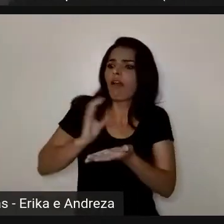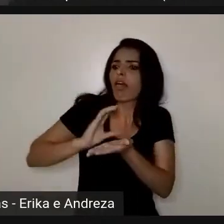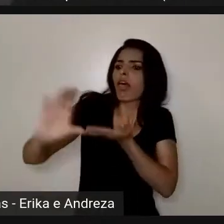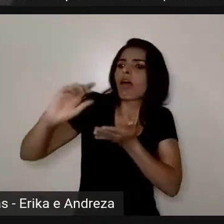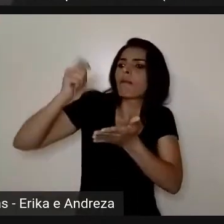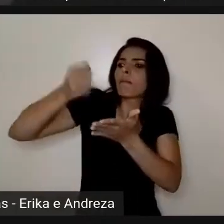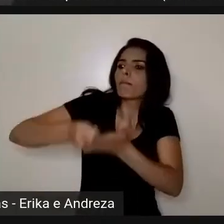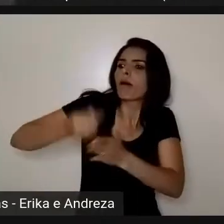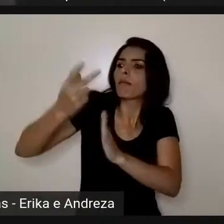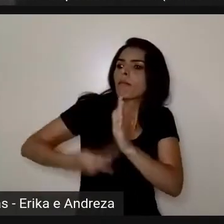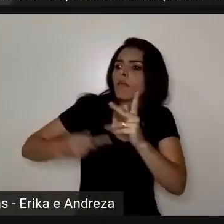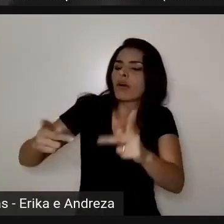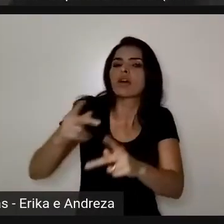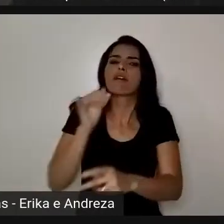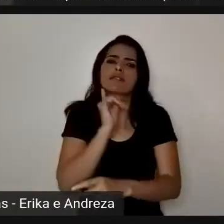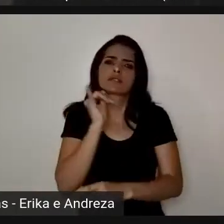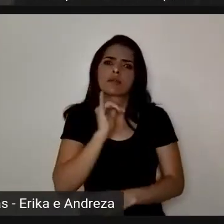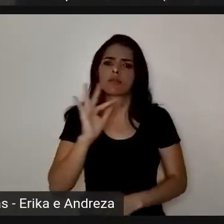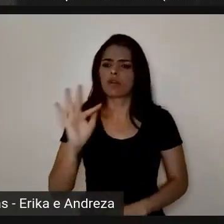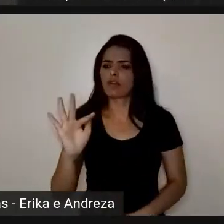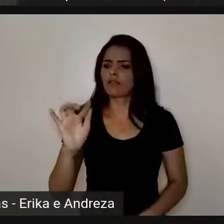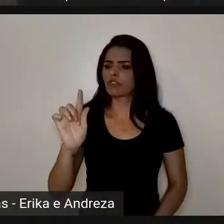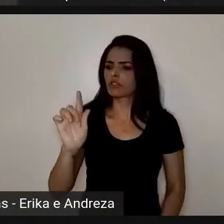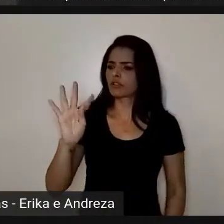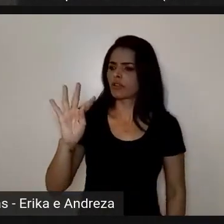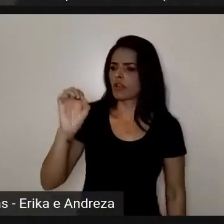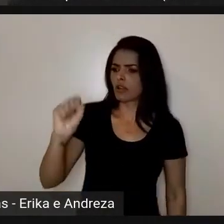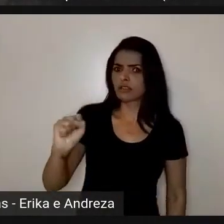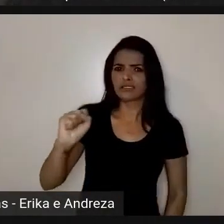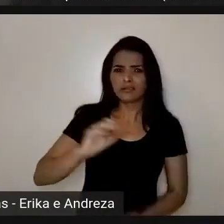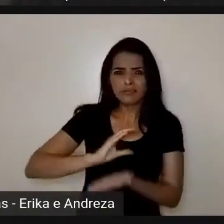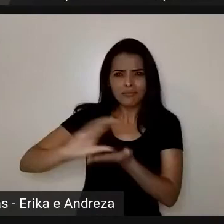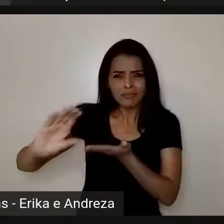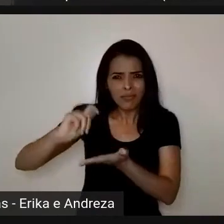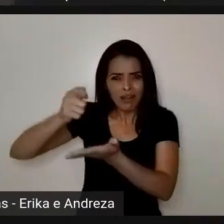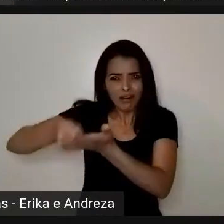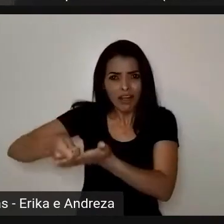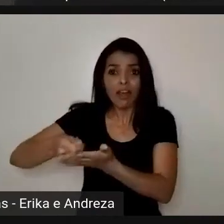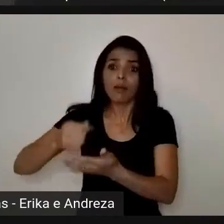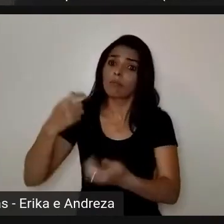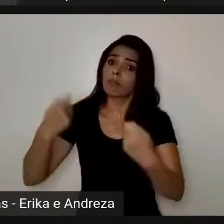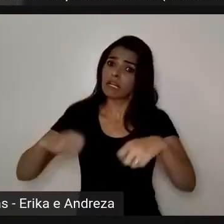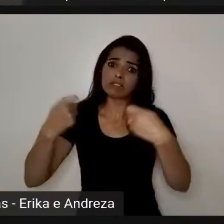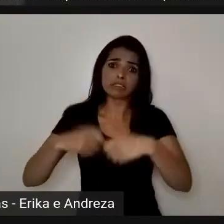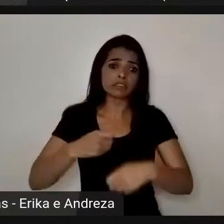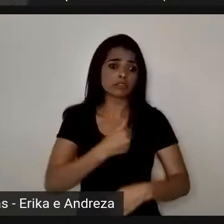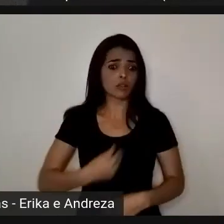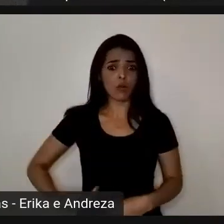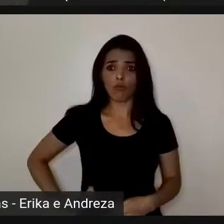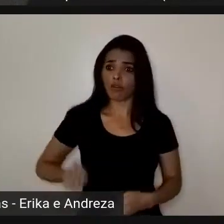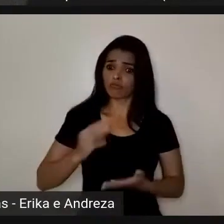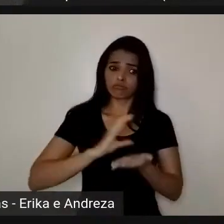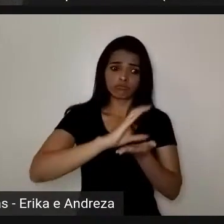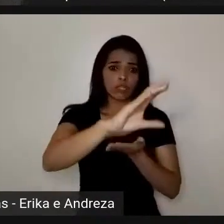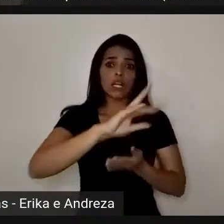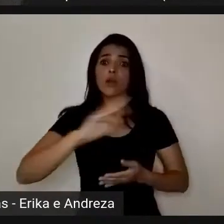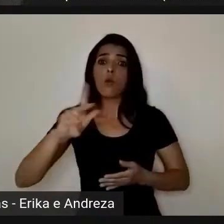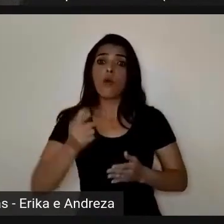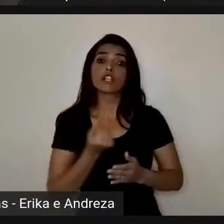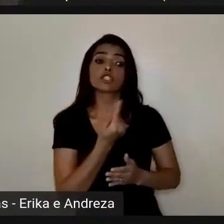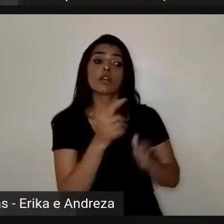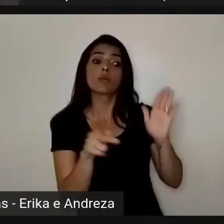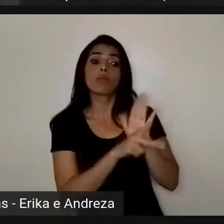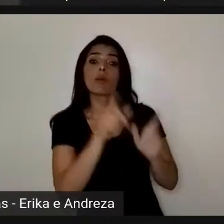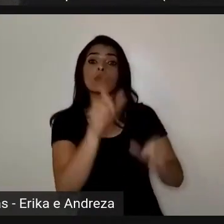com o FGTS. Acho que financiamento de política pública com orçamento da União, não com orçamento do trabalhador, né? Agora,